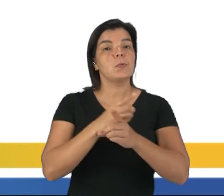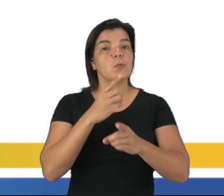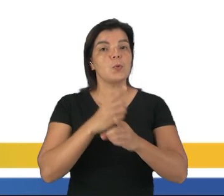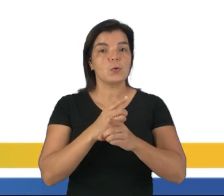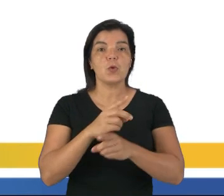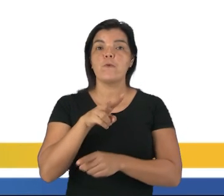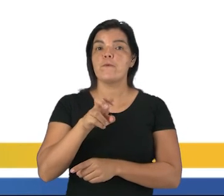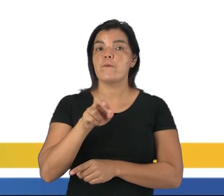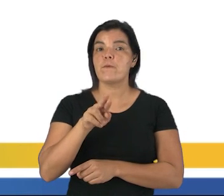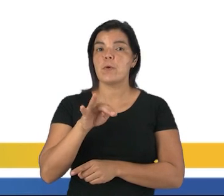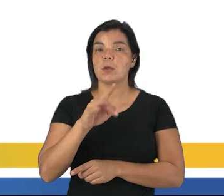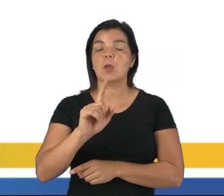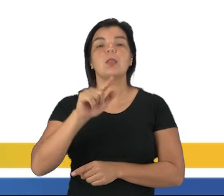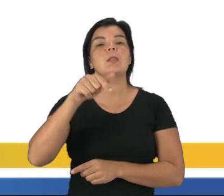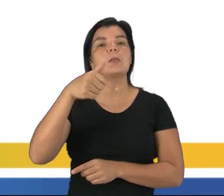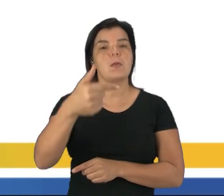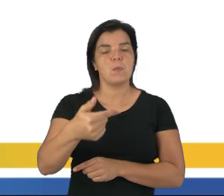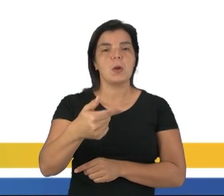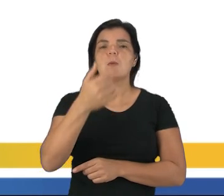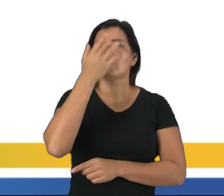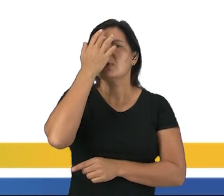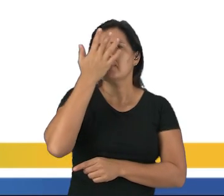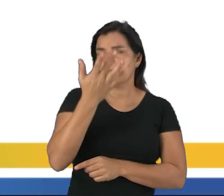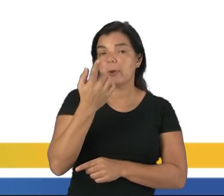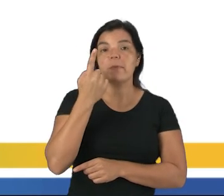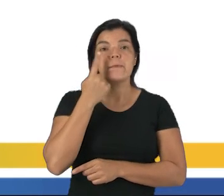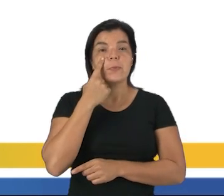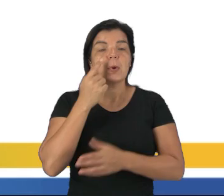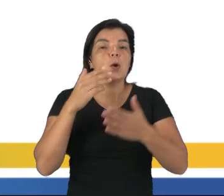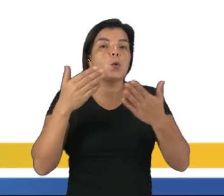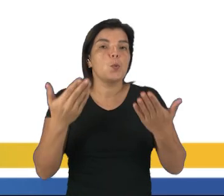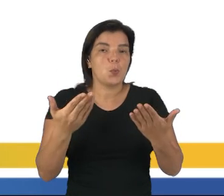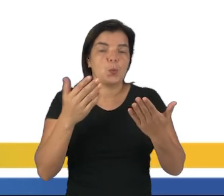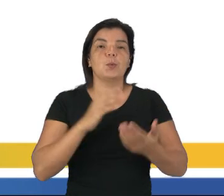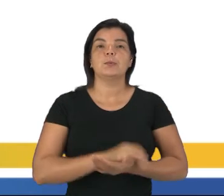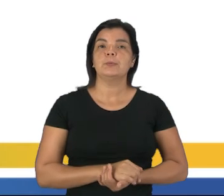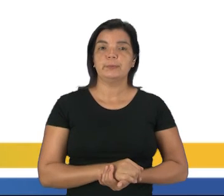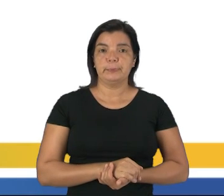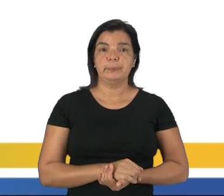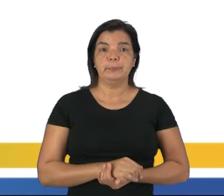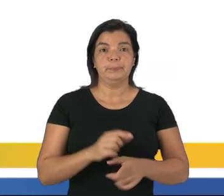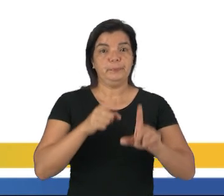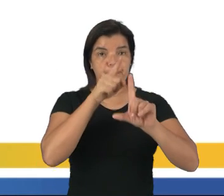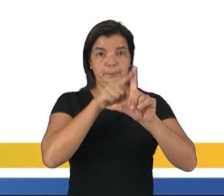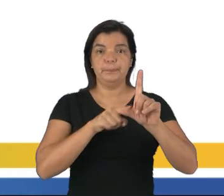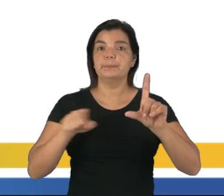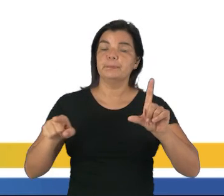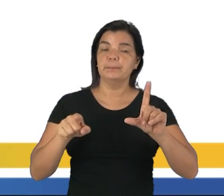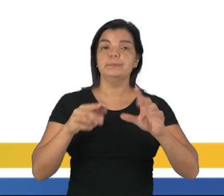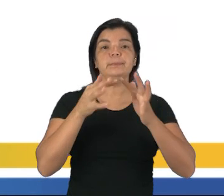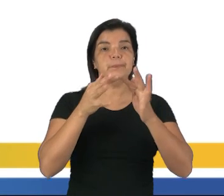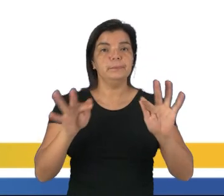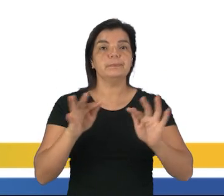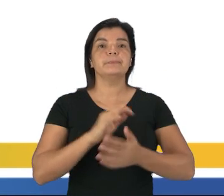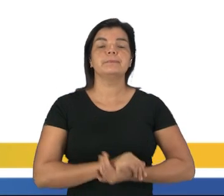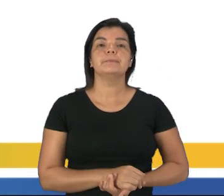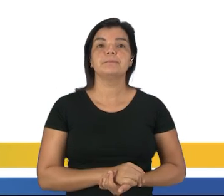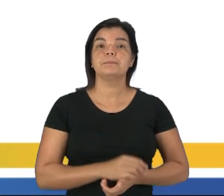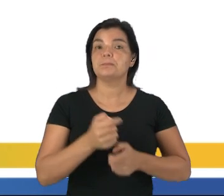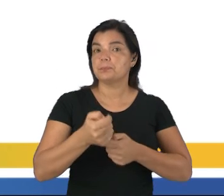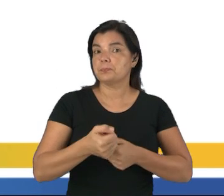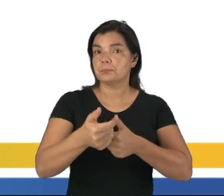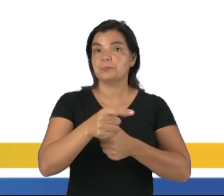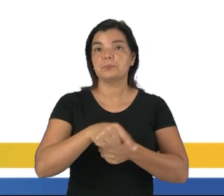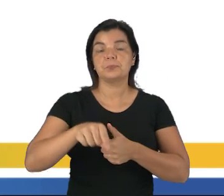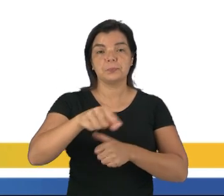também o vértice. A partir disso, fica muito mais fácil a gente observar qual que é o comportamento do gráfico de determinada função. Uma sugestão